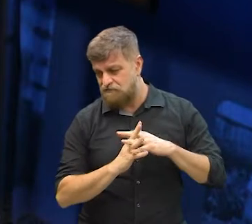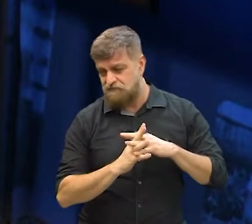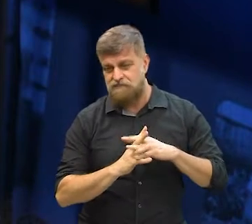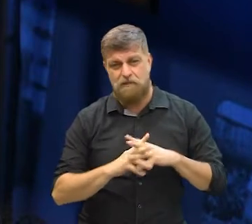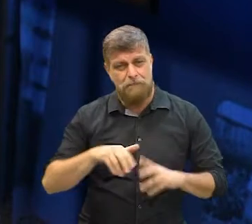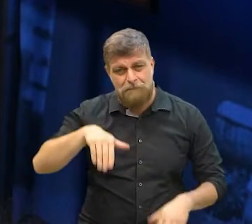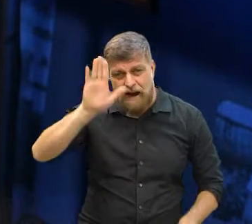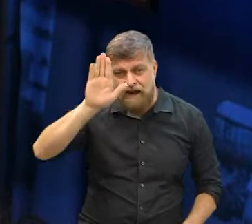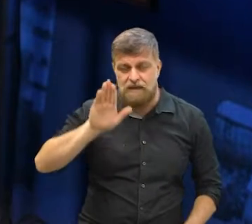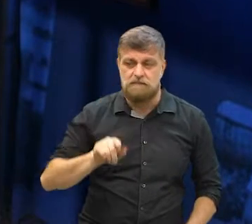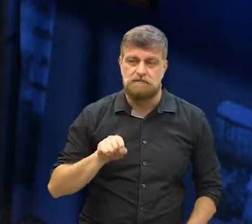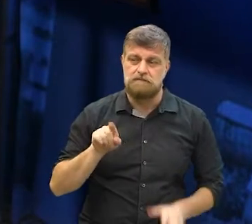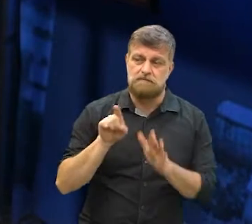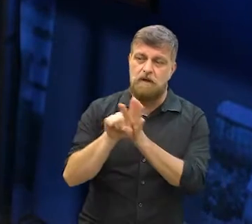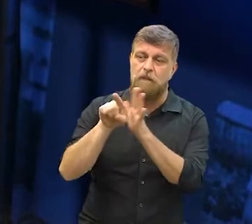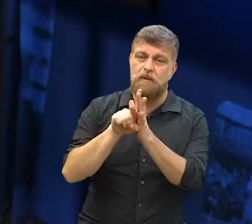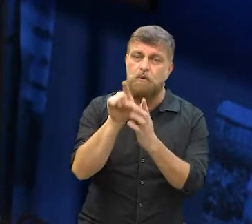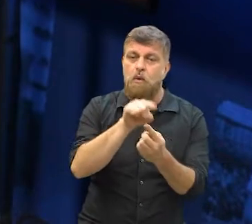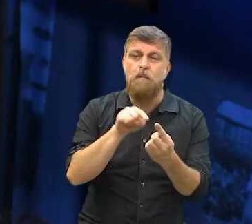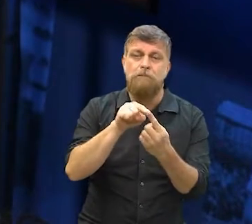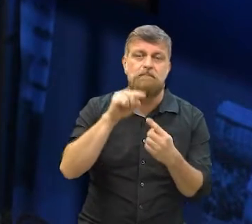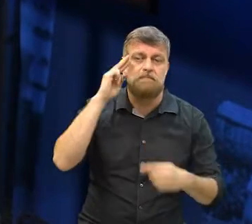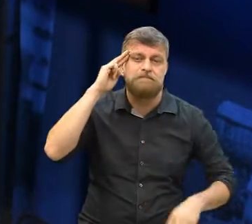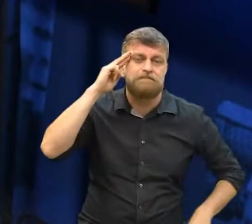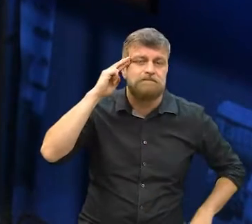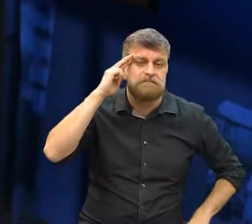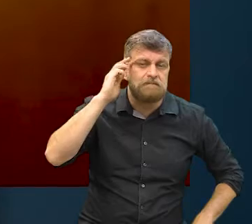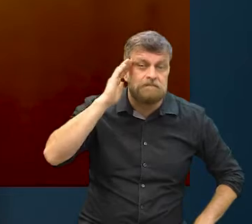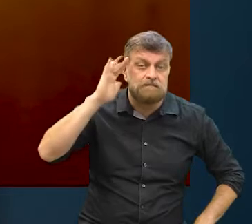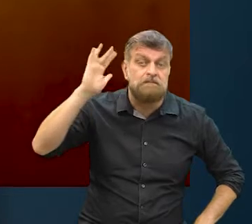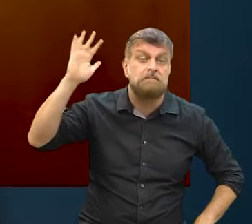ultrapassar isso? Quais são os seus planos, Viviane?